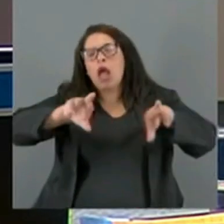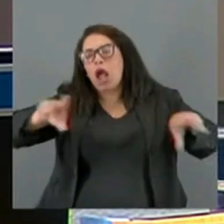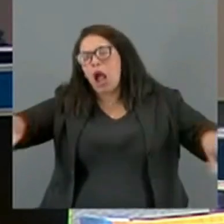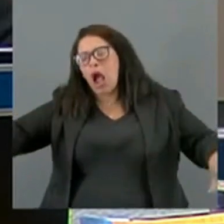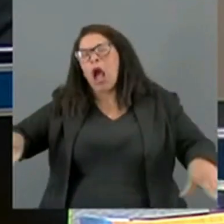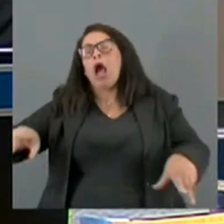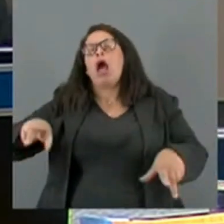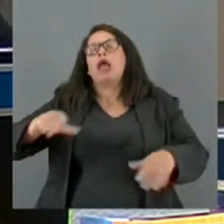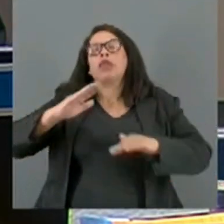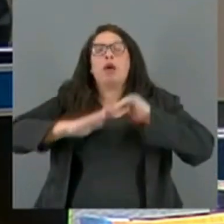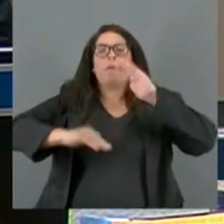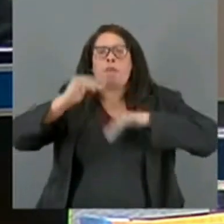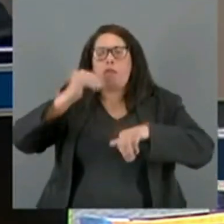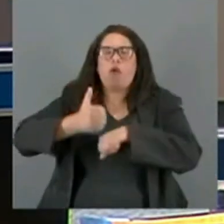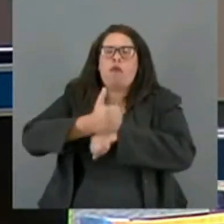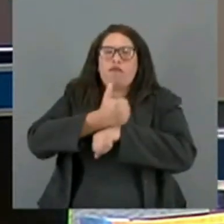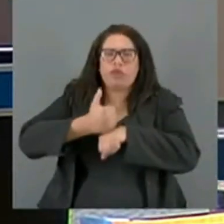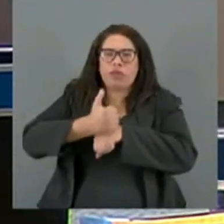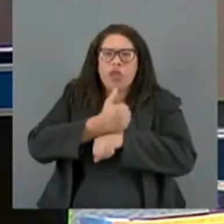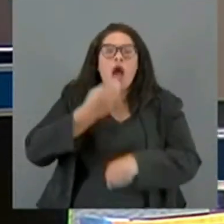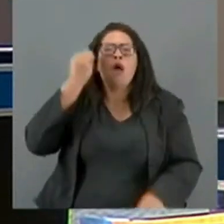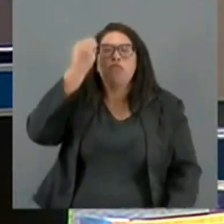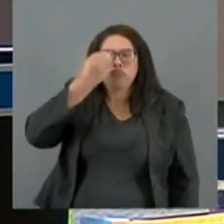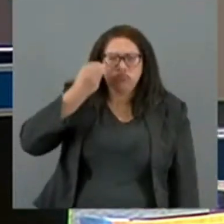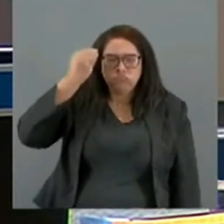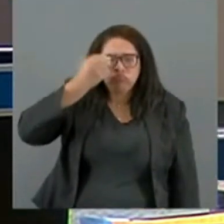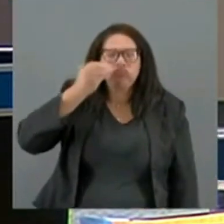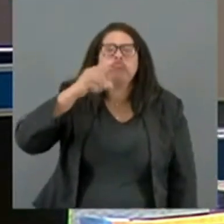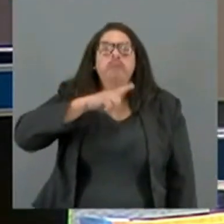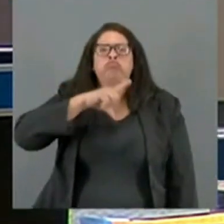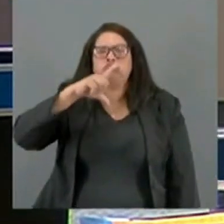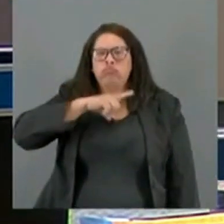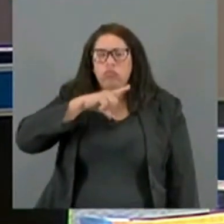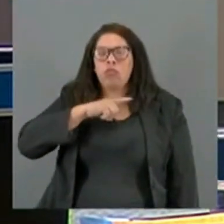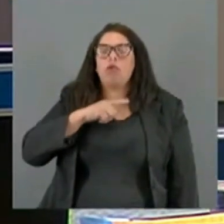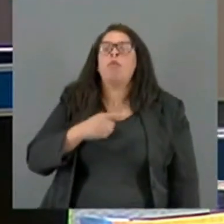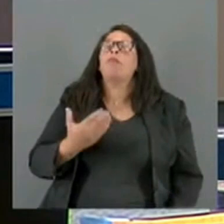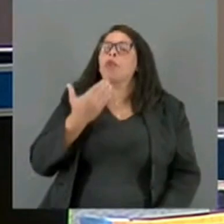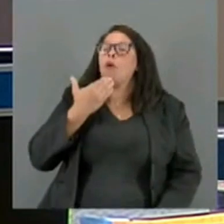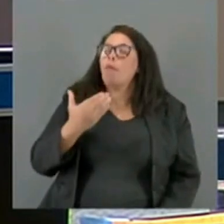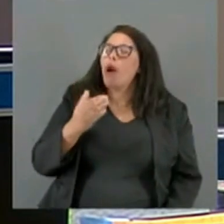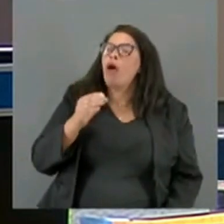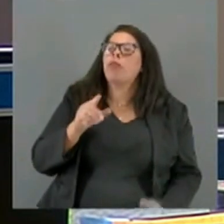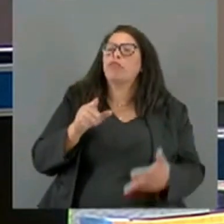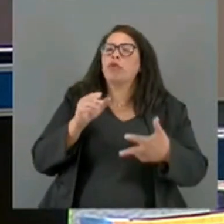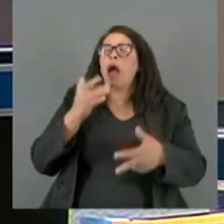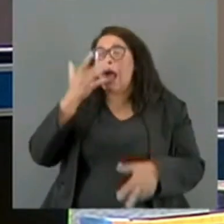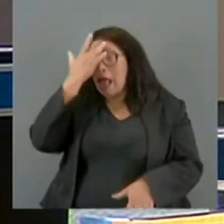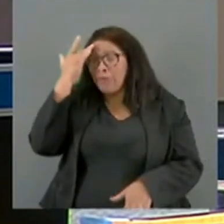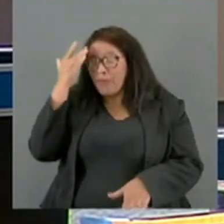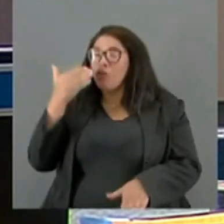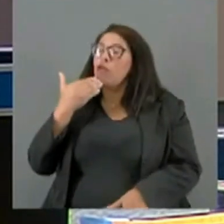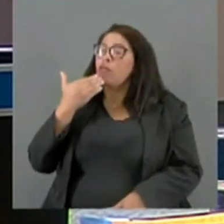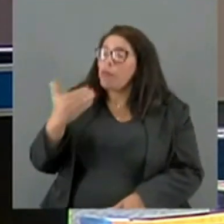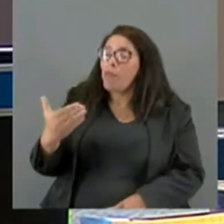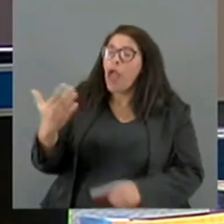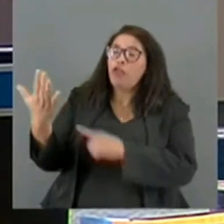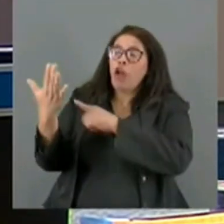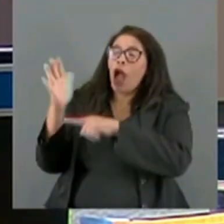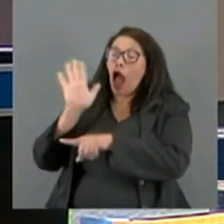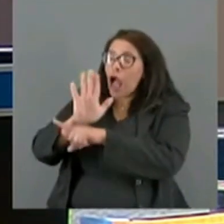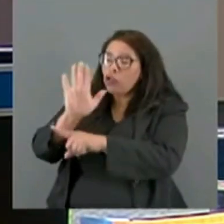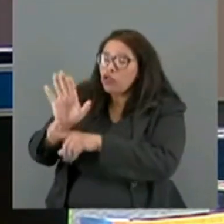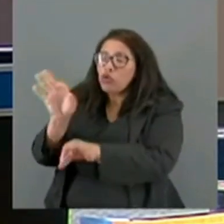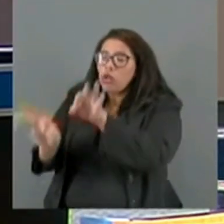carreira, bem como daqueles que buscam a justiça. São essas vivências